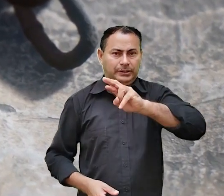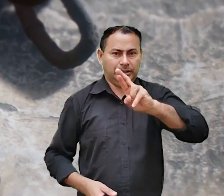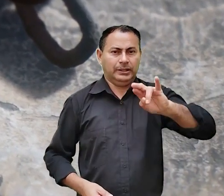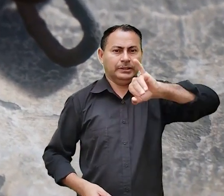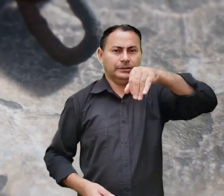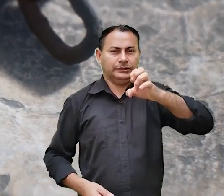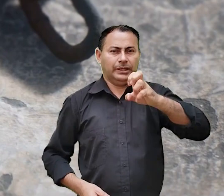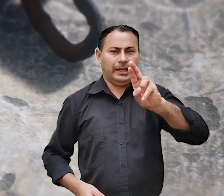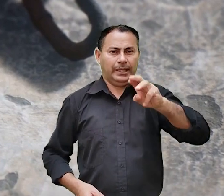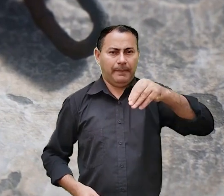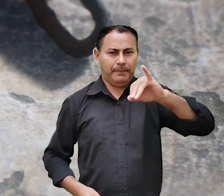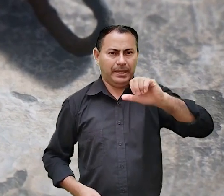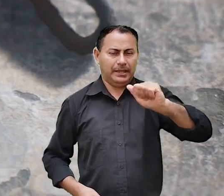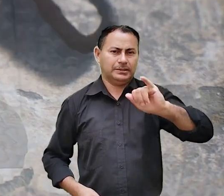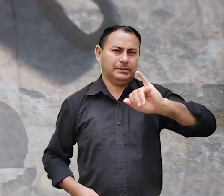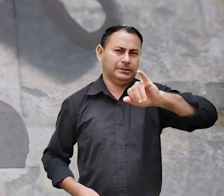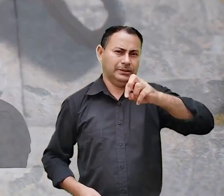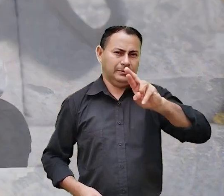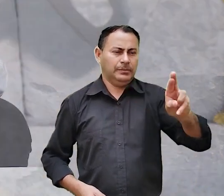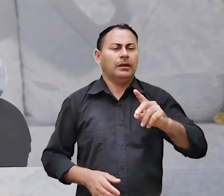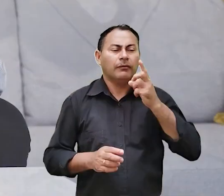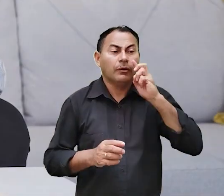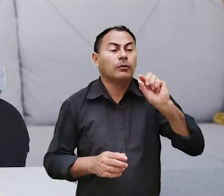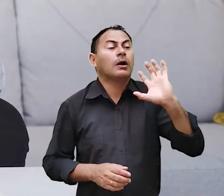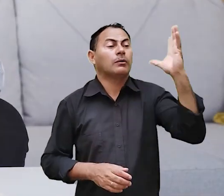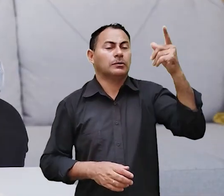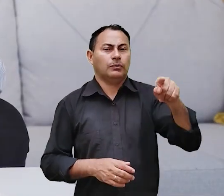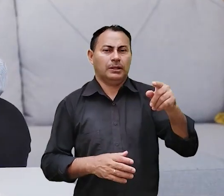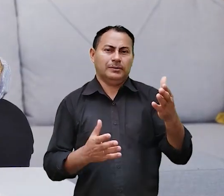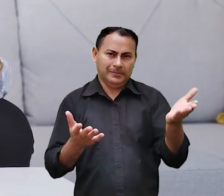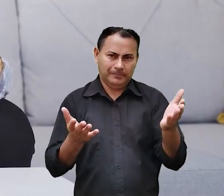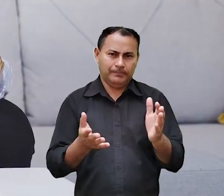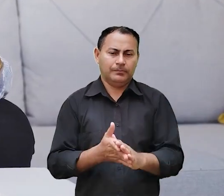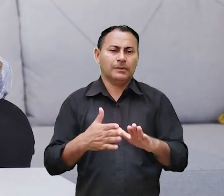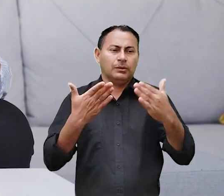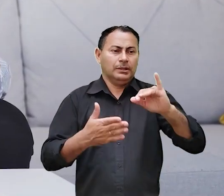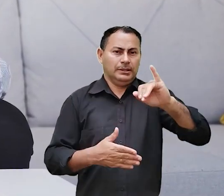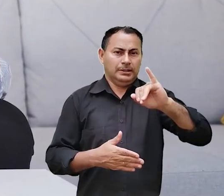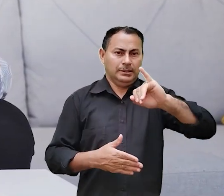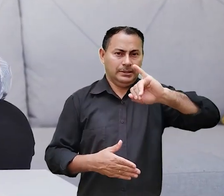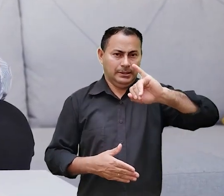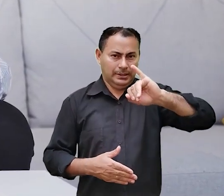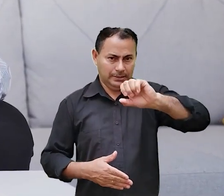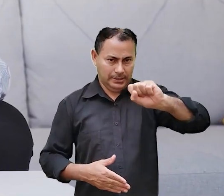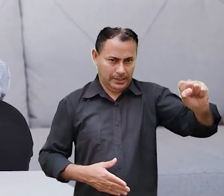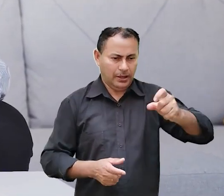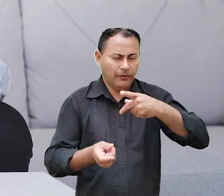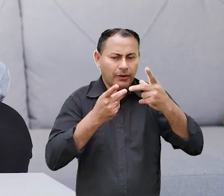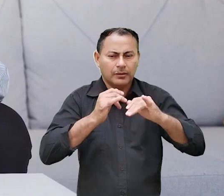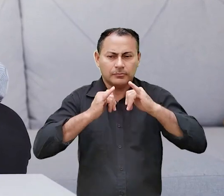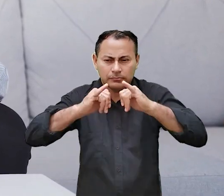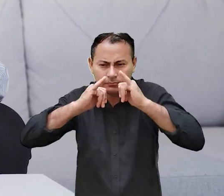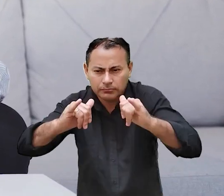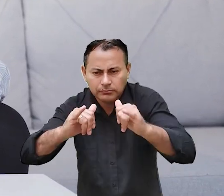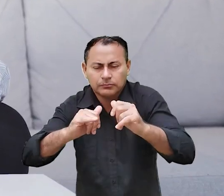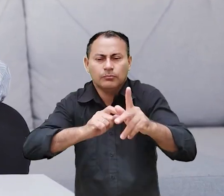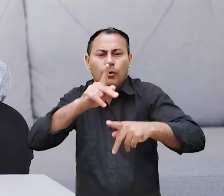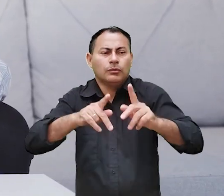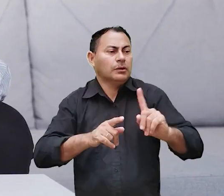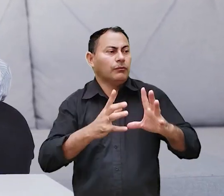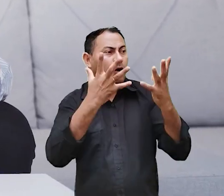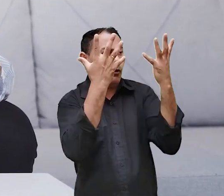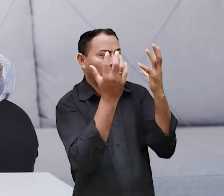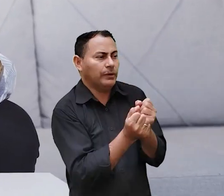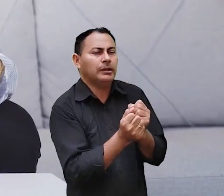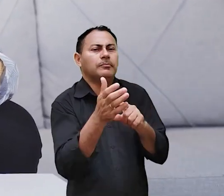ficará impressionado com tudo que aconteceu com ele quando Isaías fica sabendo que vai pregar para um povo que não vai